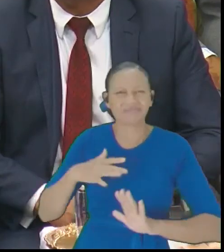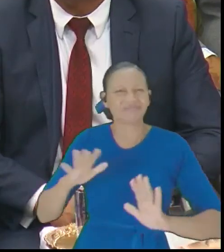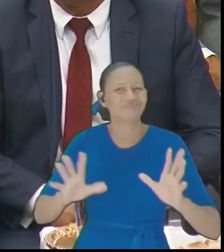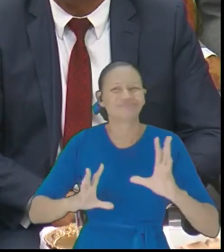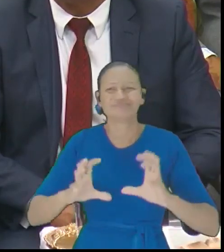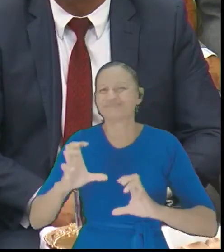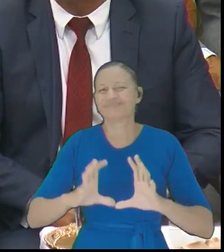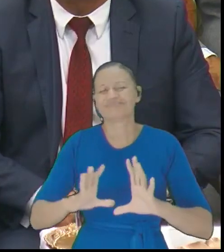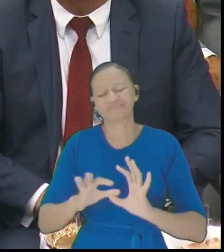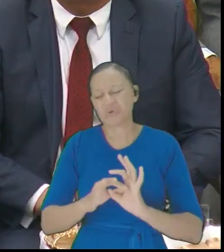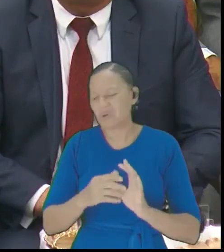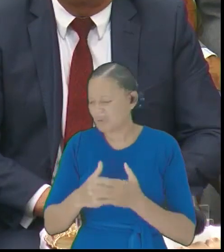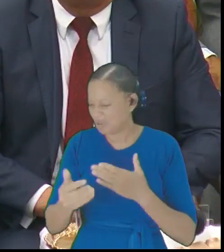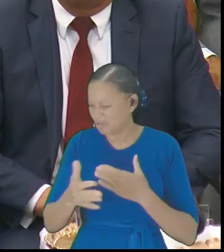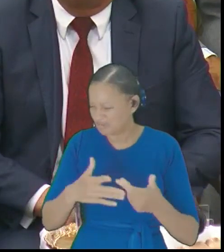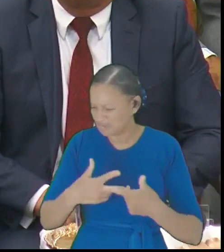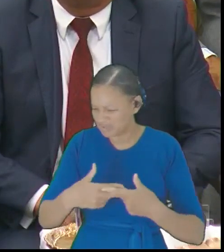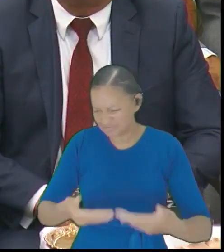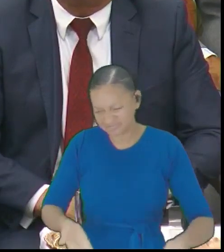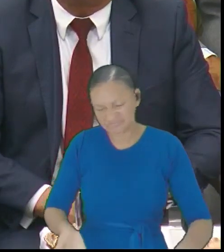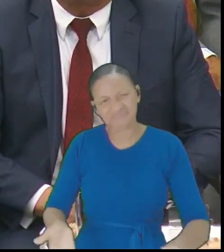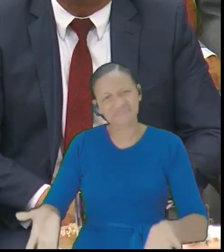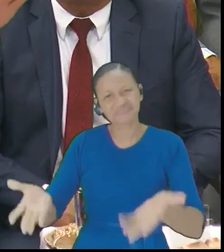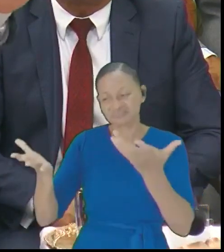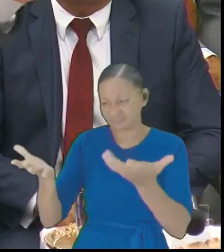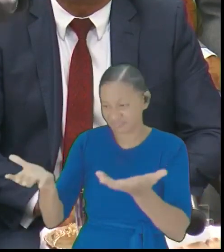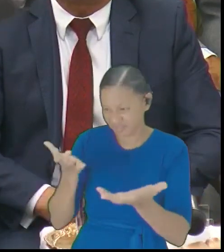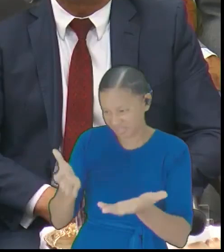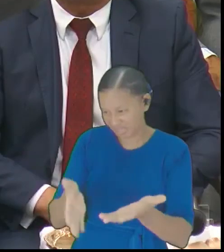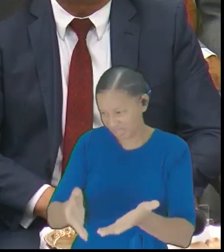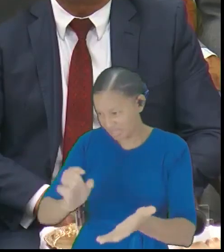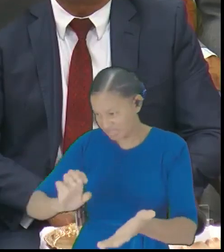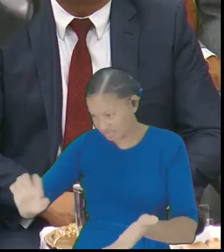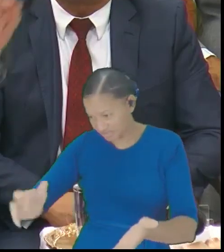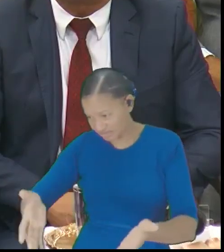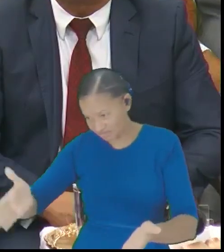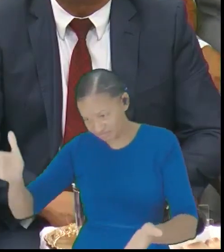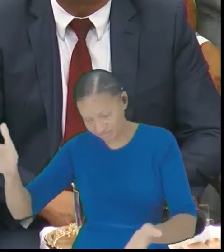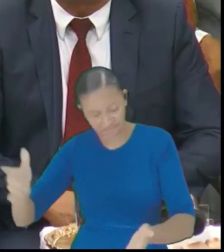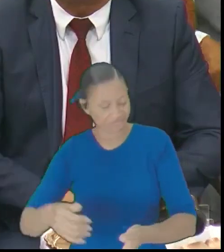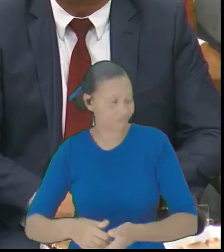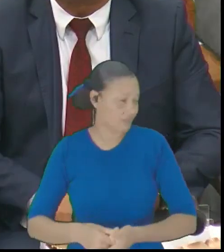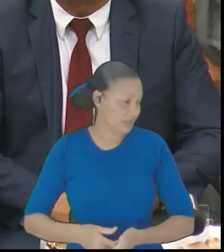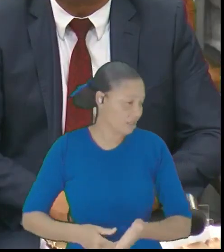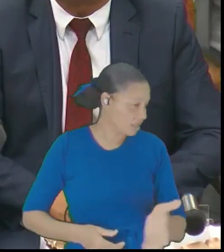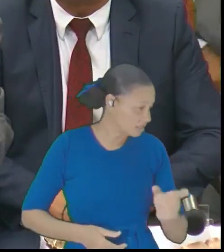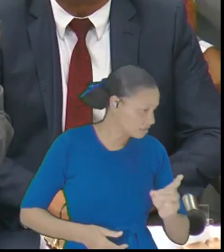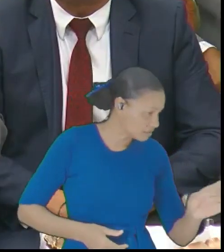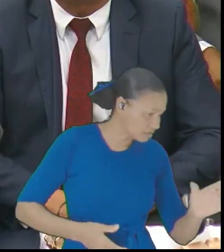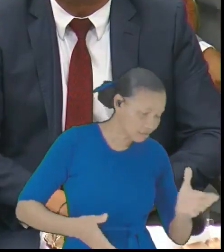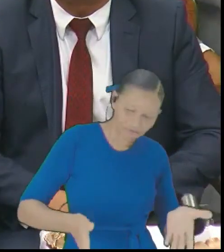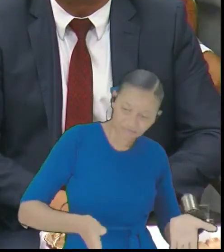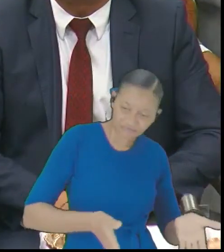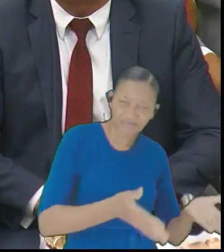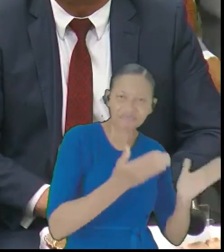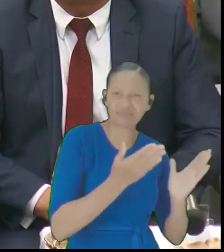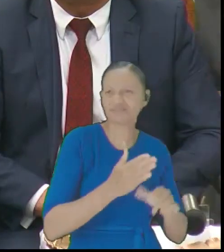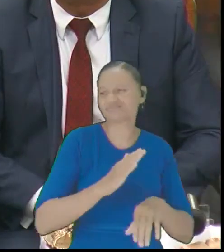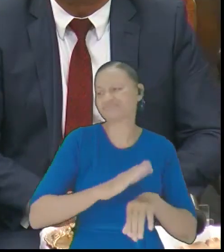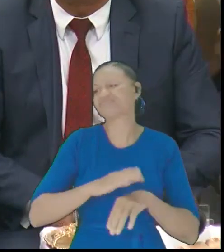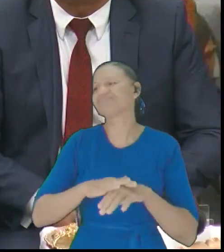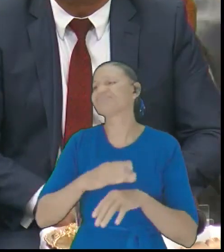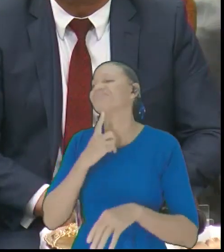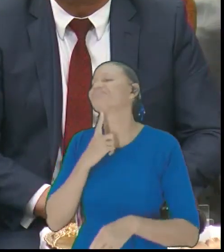mas eu abro mão de qualquer coisa. Se você quiser ir para a esquerda, vai. Se você quiser ir para a direita, vai. A escolha